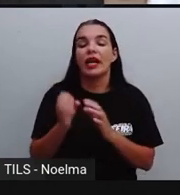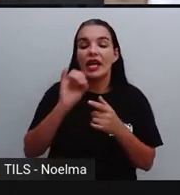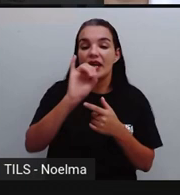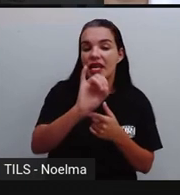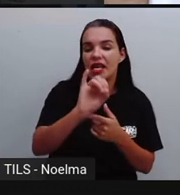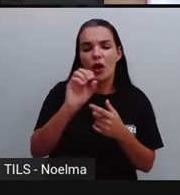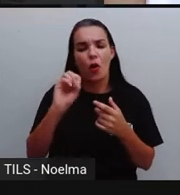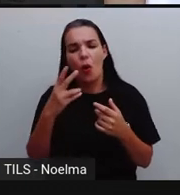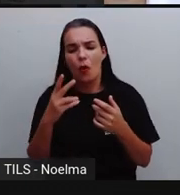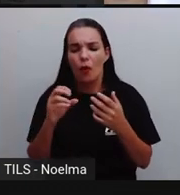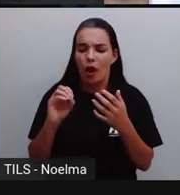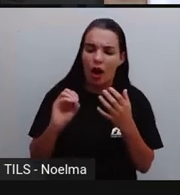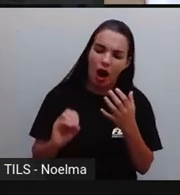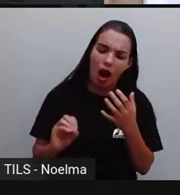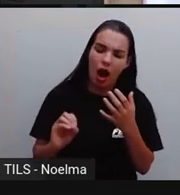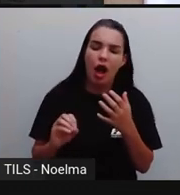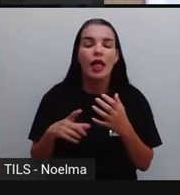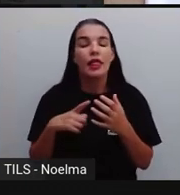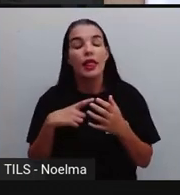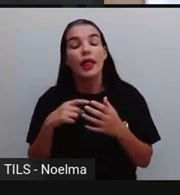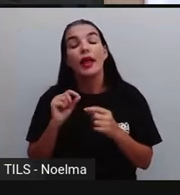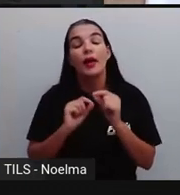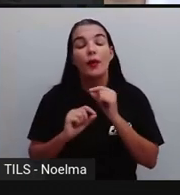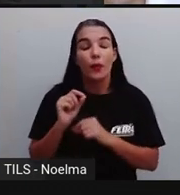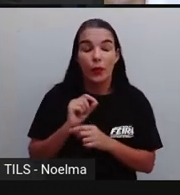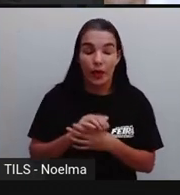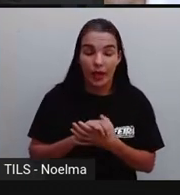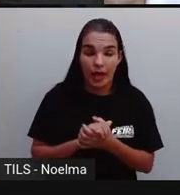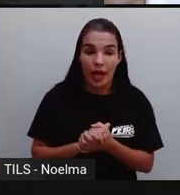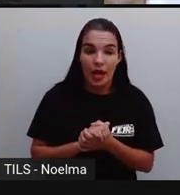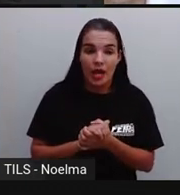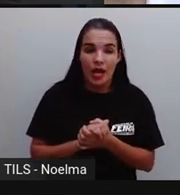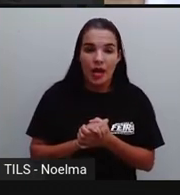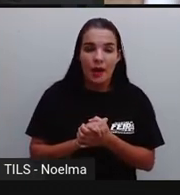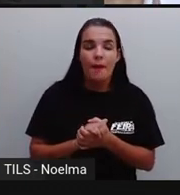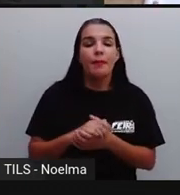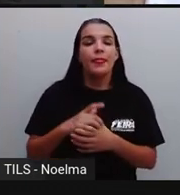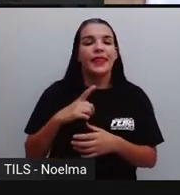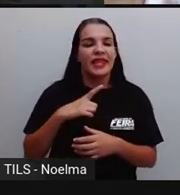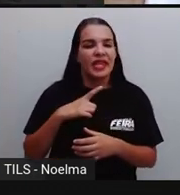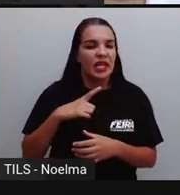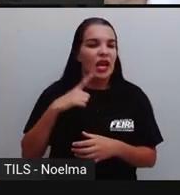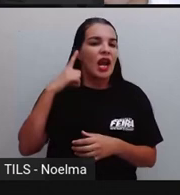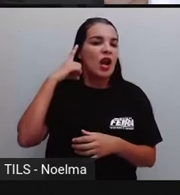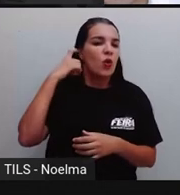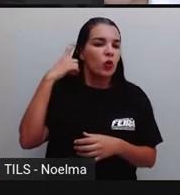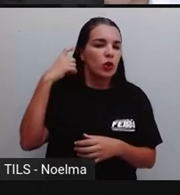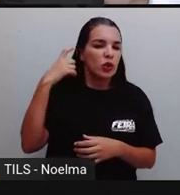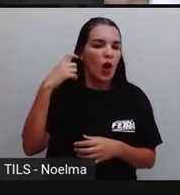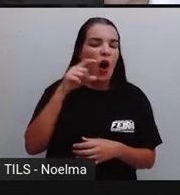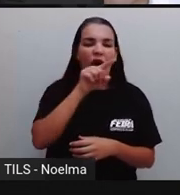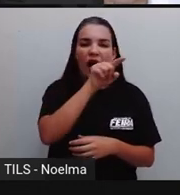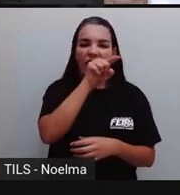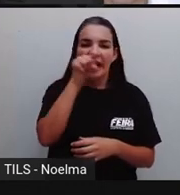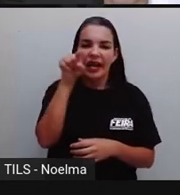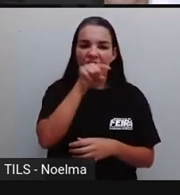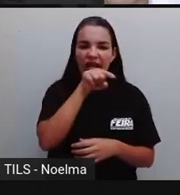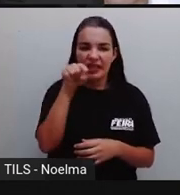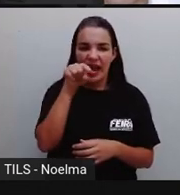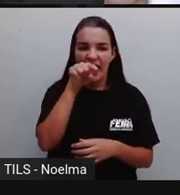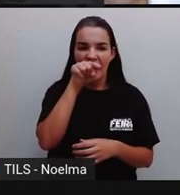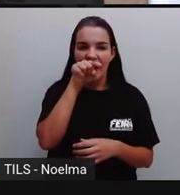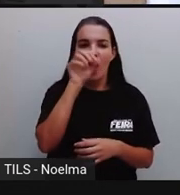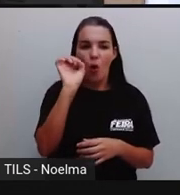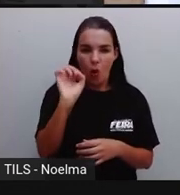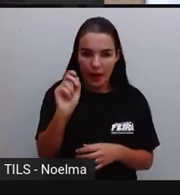vogal antes da letra si, uma vogal depois da letra si, ele vai ter o som de z.